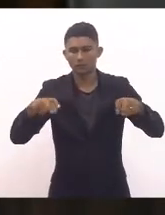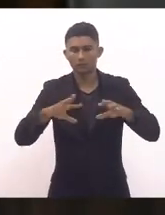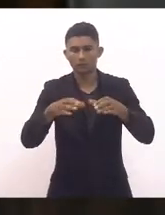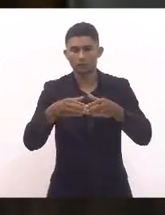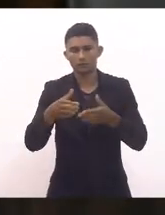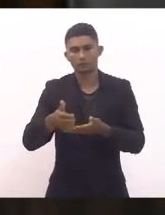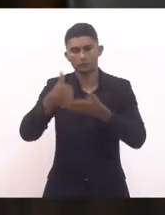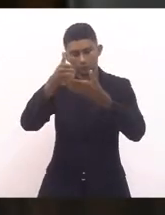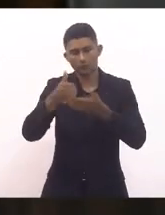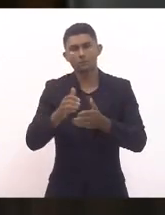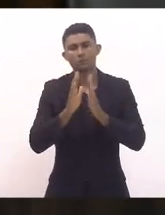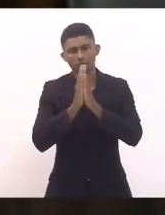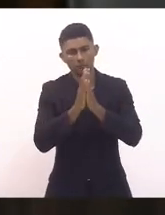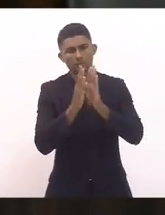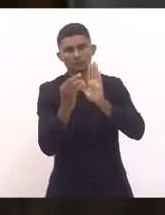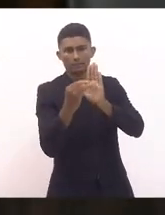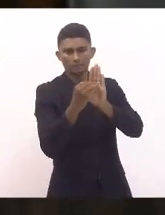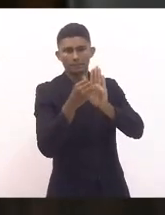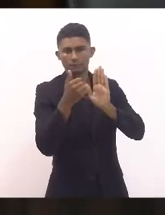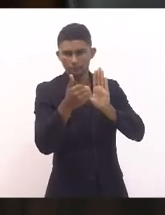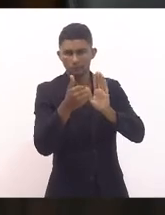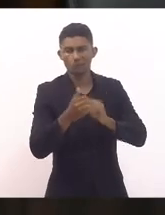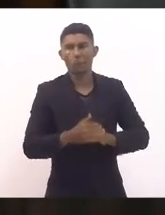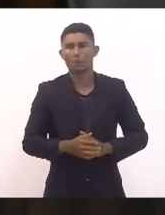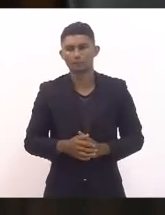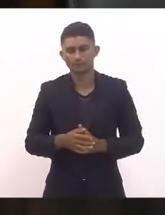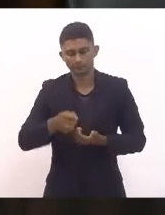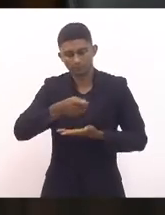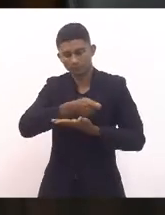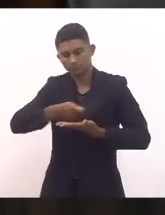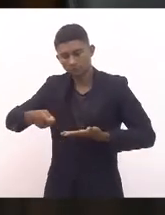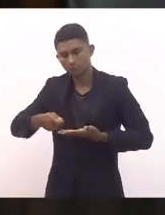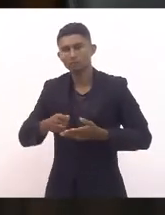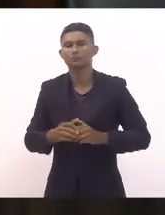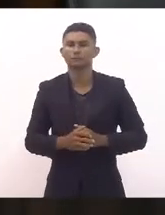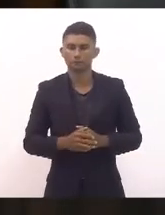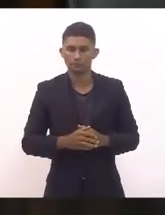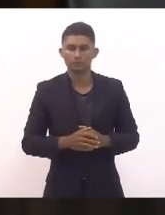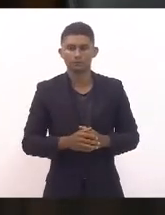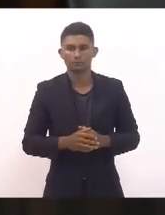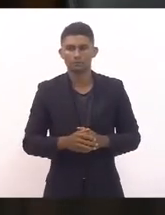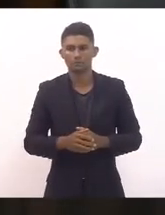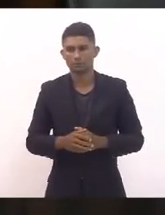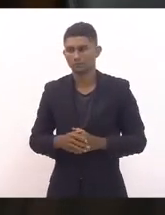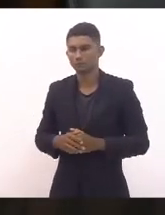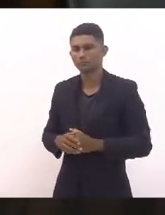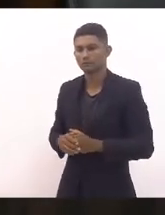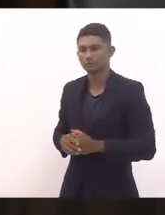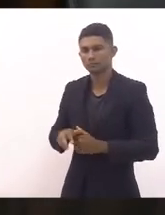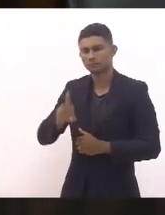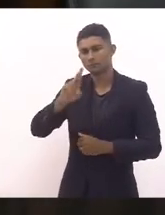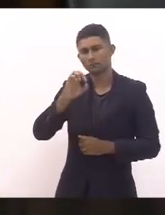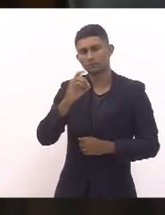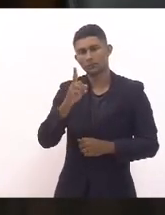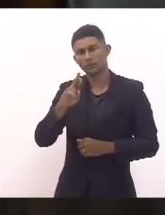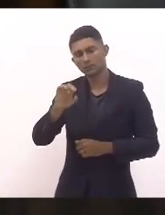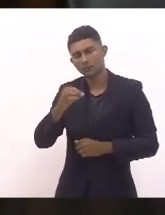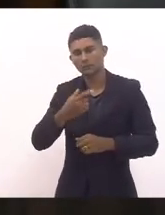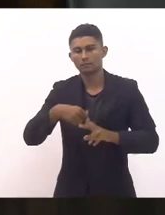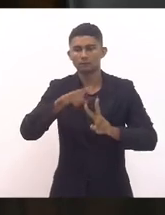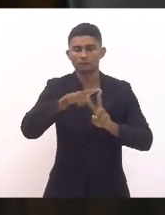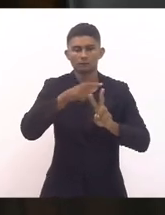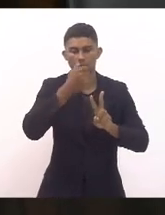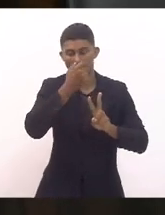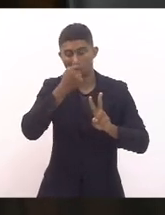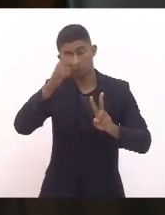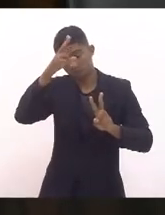aí registrado, né? Já o Marquinhos já está anotando aqui a coautoria. Rodrigo Amorim, enfermeira Rejane,